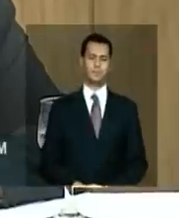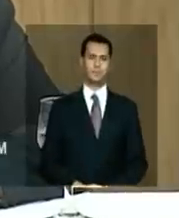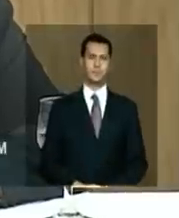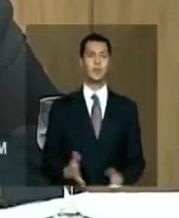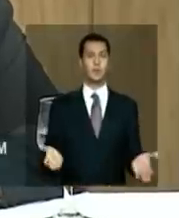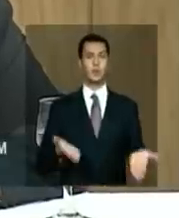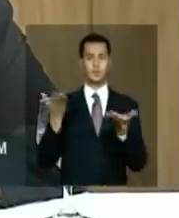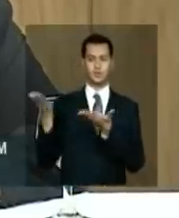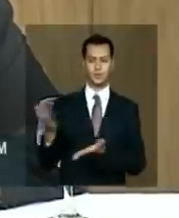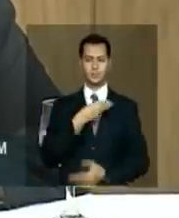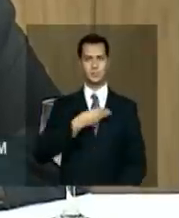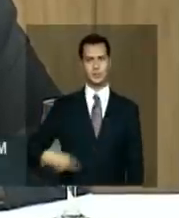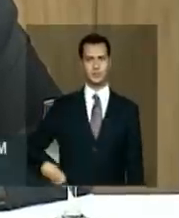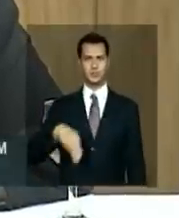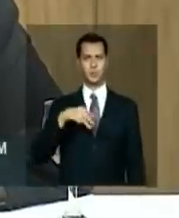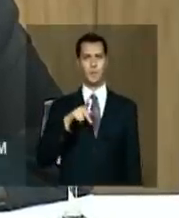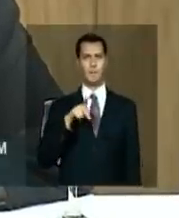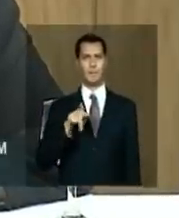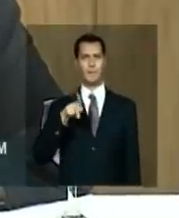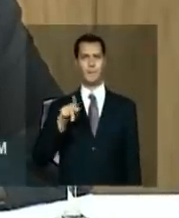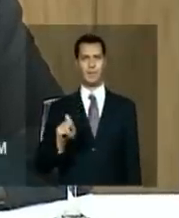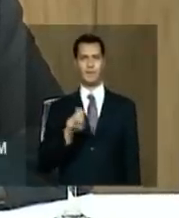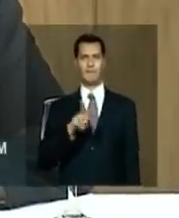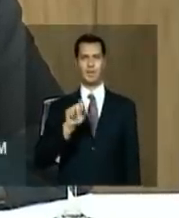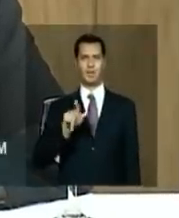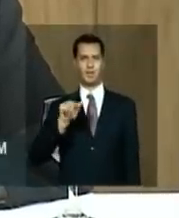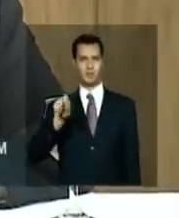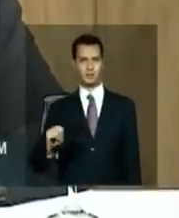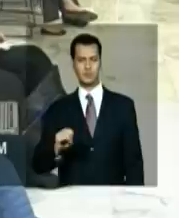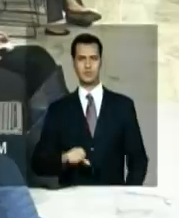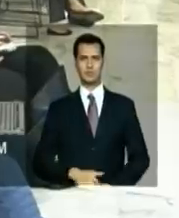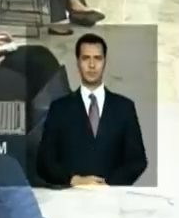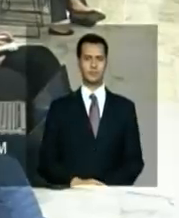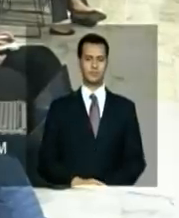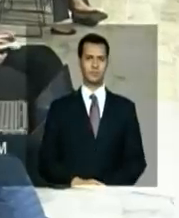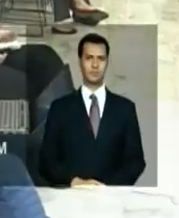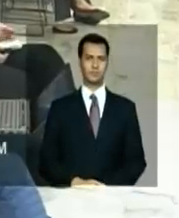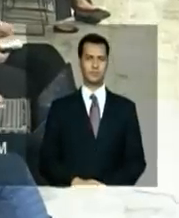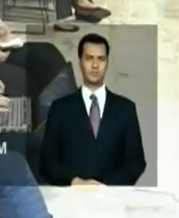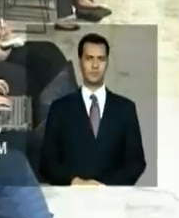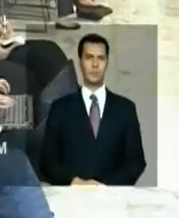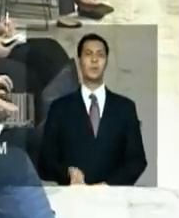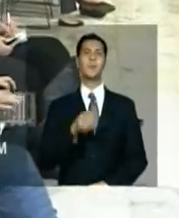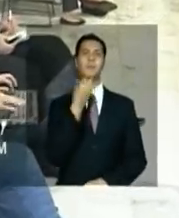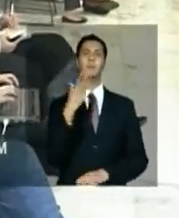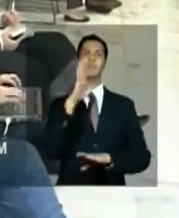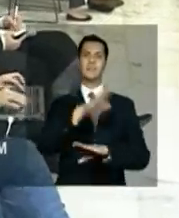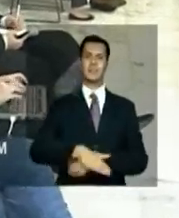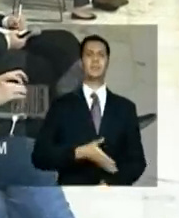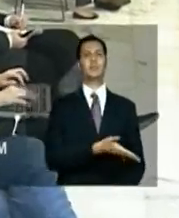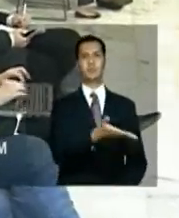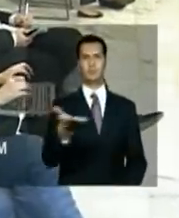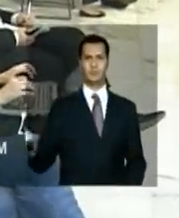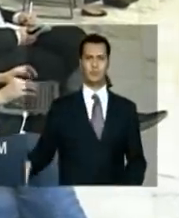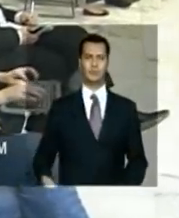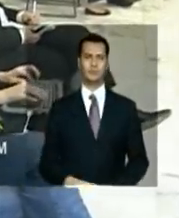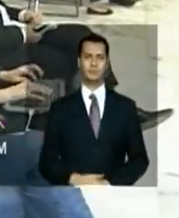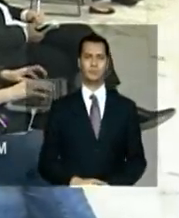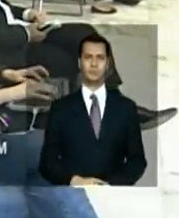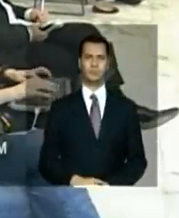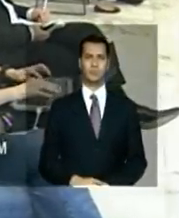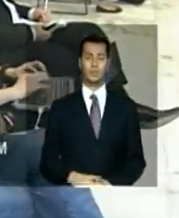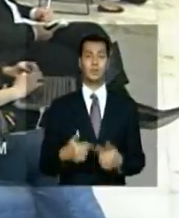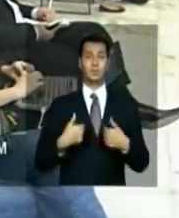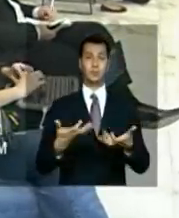Ministro PEP bom Boa tarde a todos e todas apenas